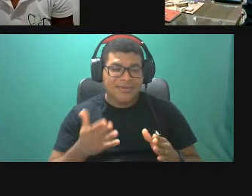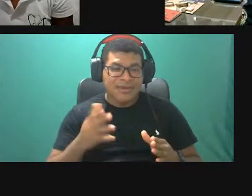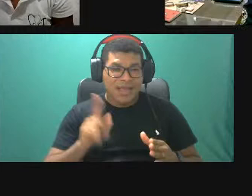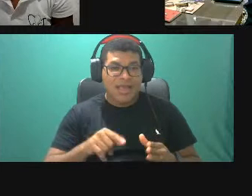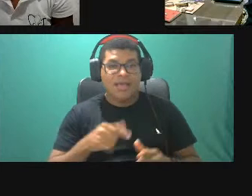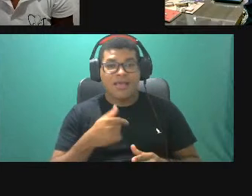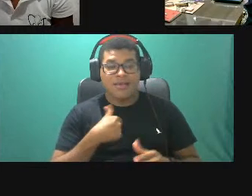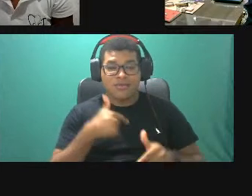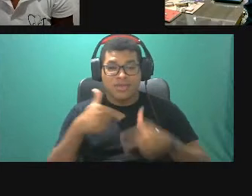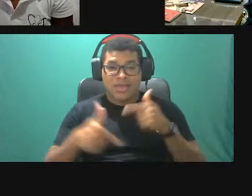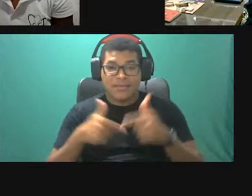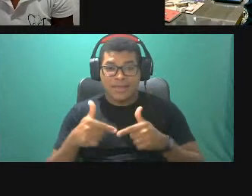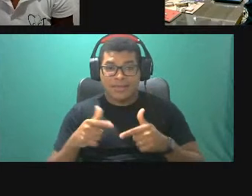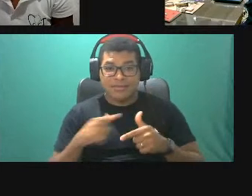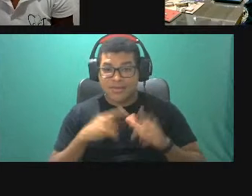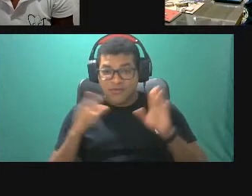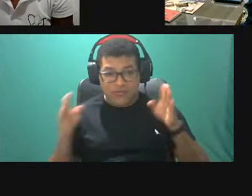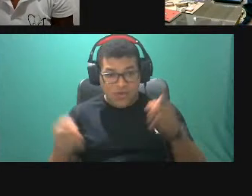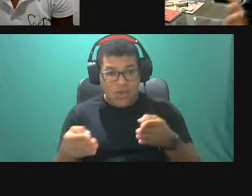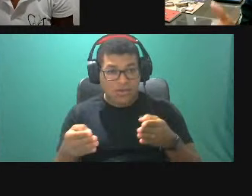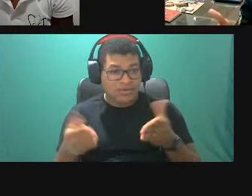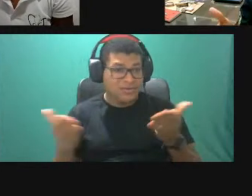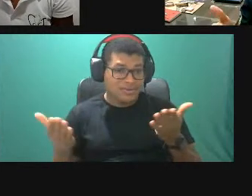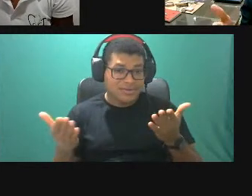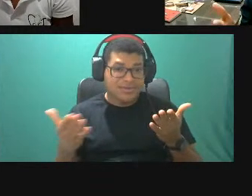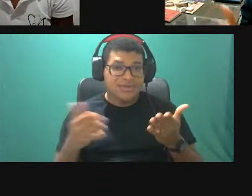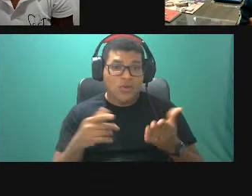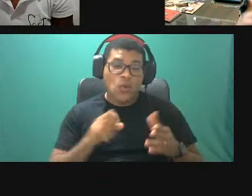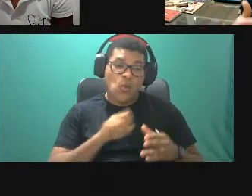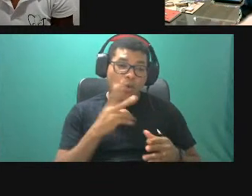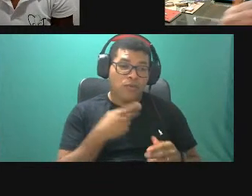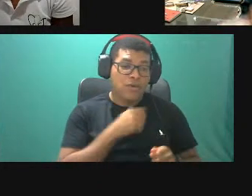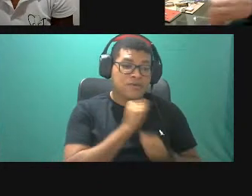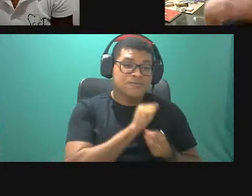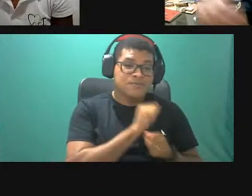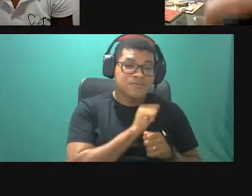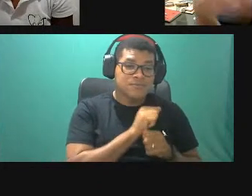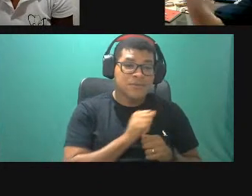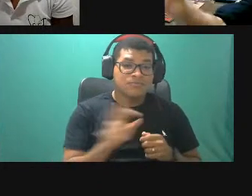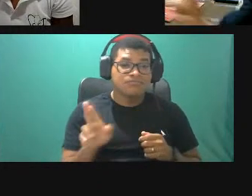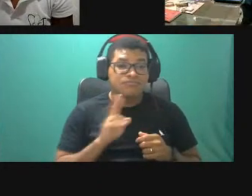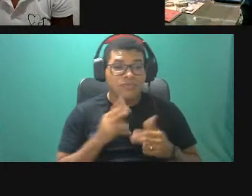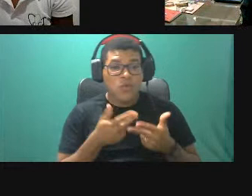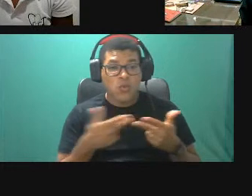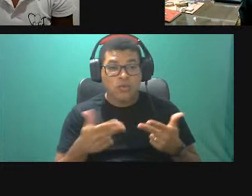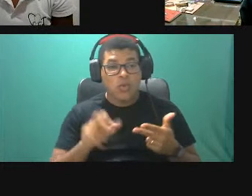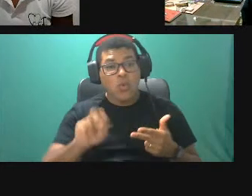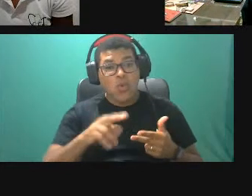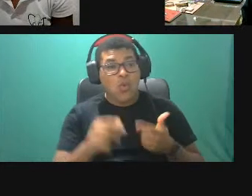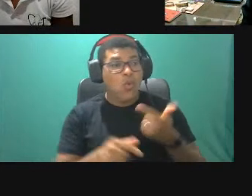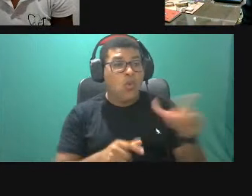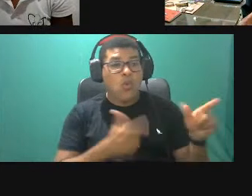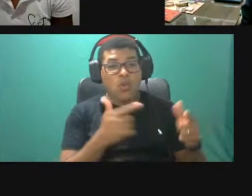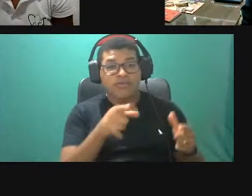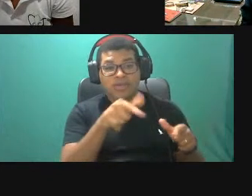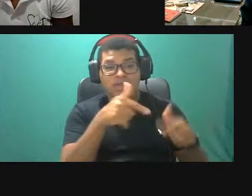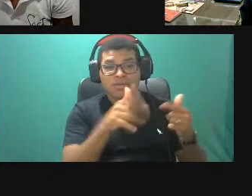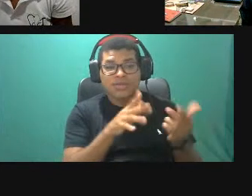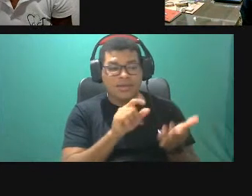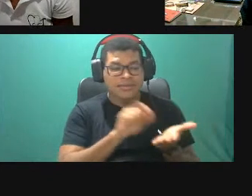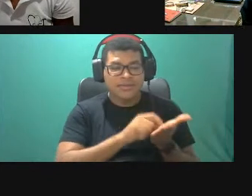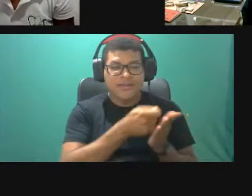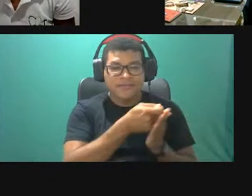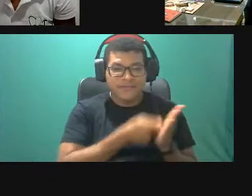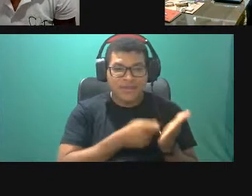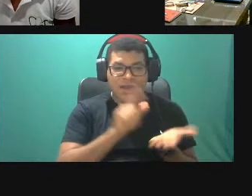está trabalhando diretamente, você está no aguardo disso e, às vezes, redigindo laudos de outros casos com os quais você já trabalhou. Então, mais ou